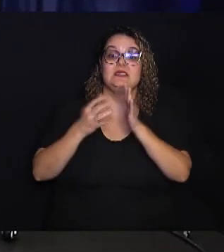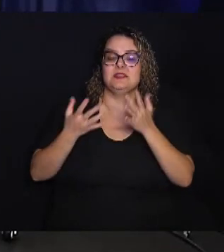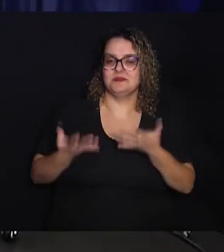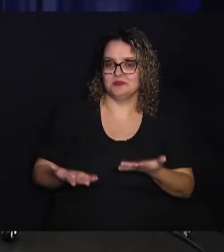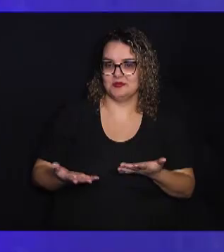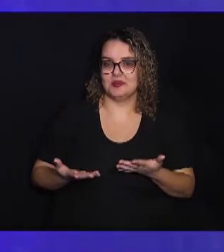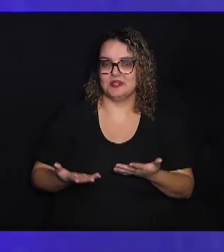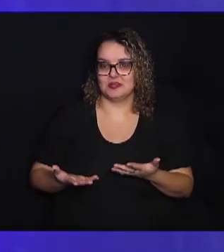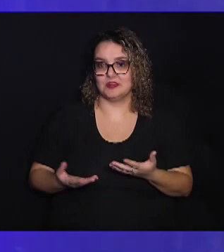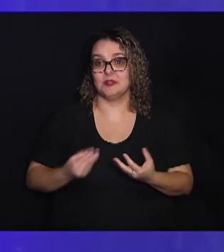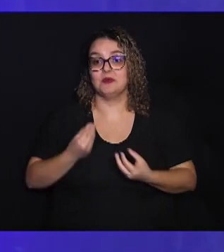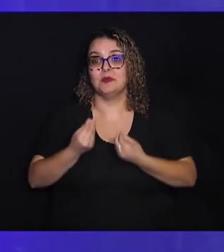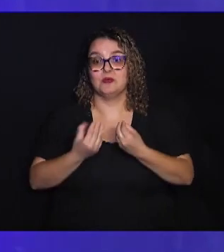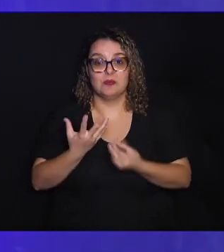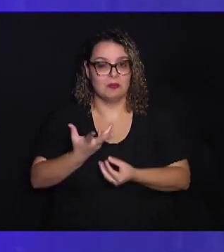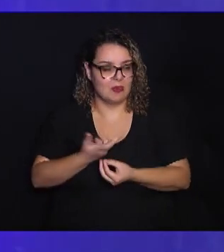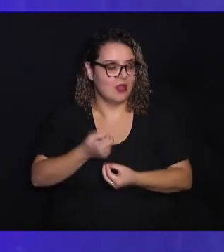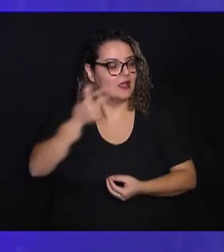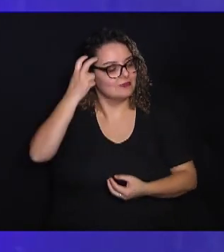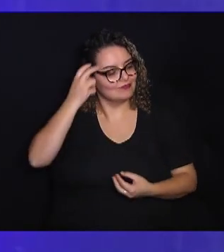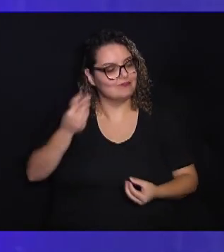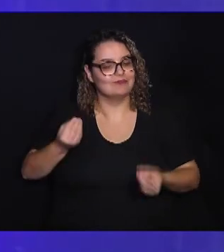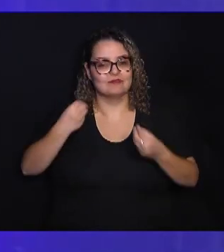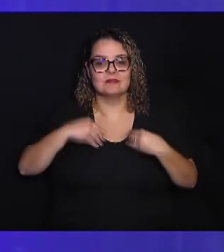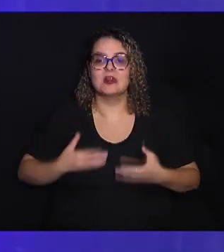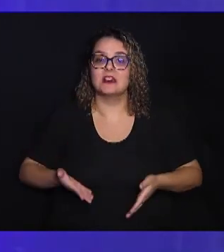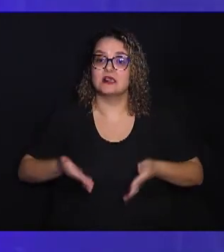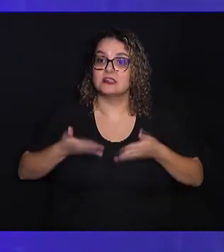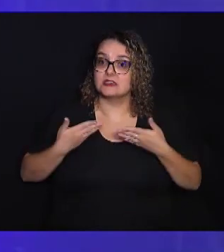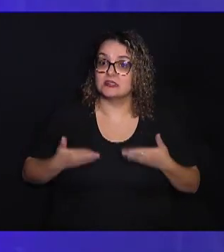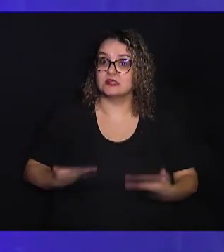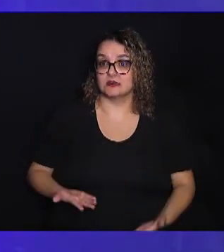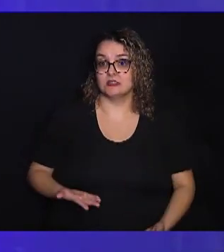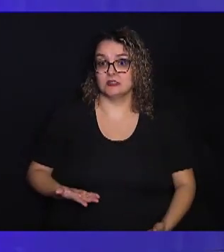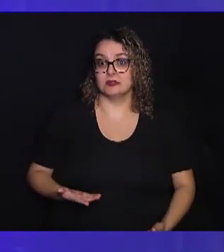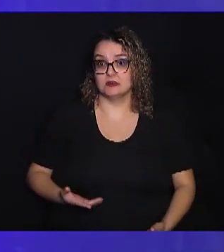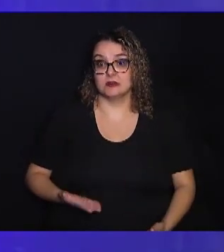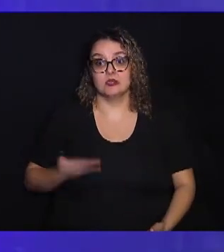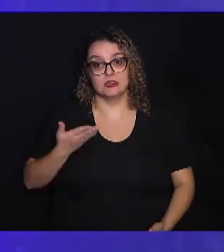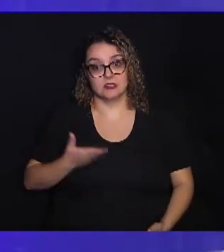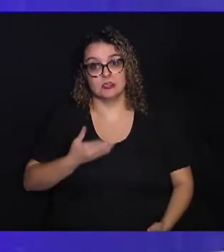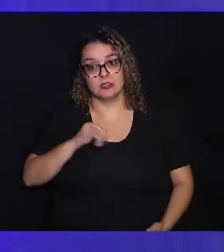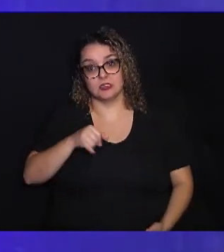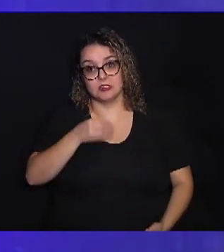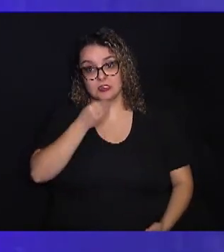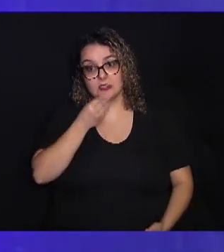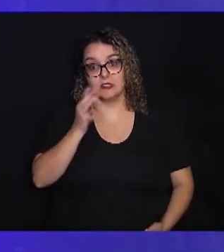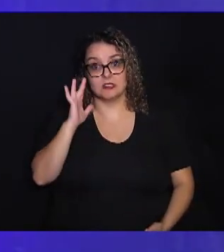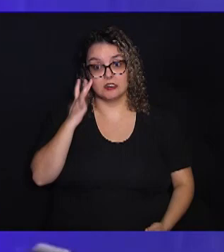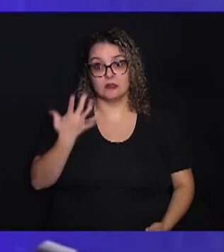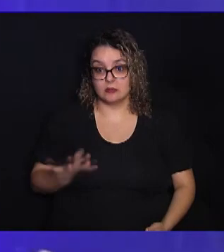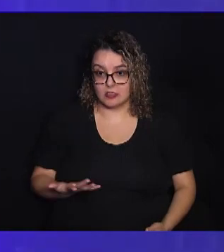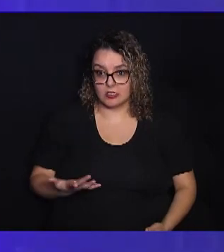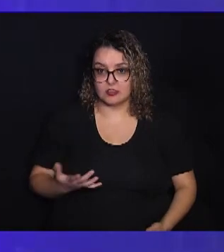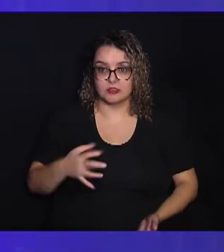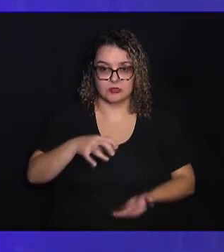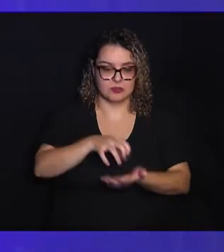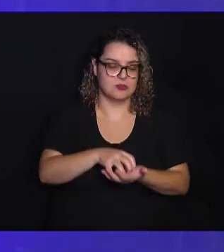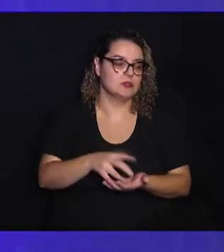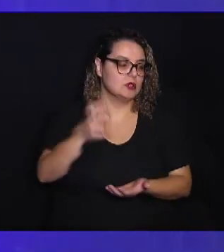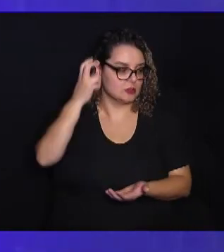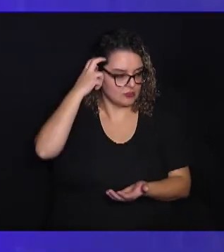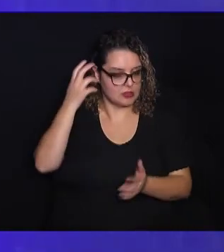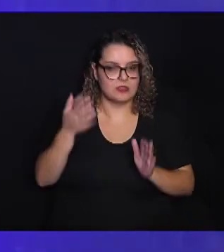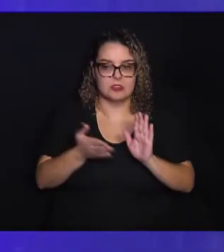a arte, a cultura traz uma leveza, né? Sim. Então ele está tendo essa oportunidade. E eu acho que assim, o Centro Cultural tem essa